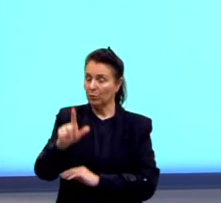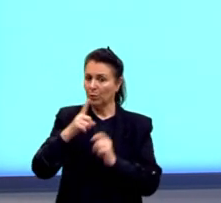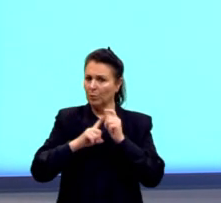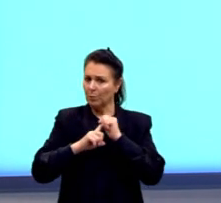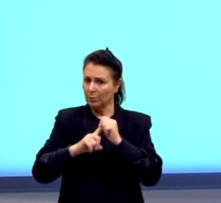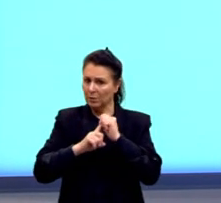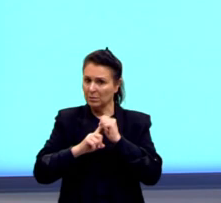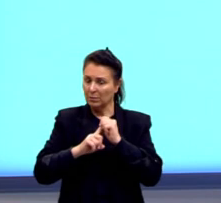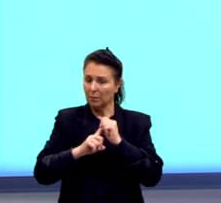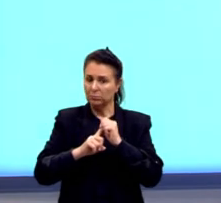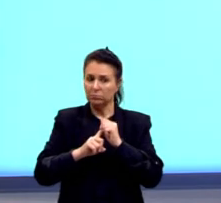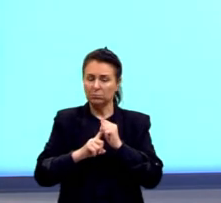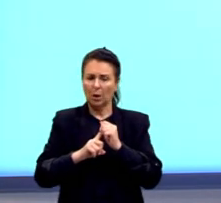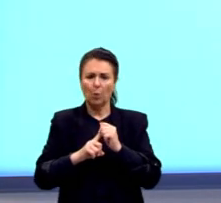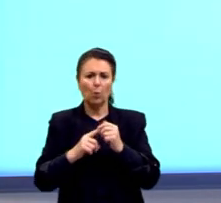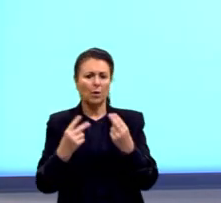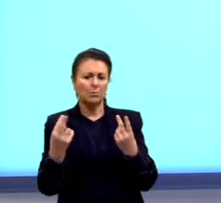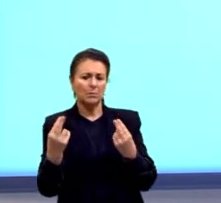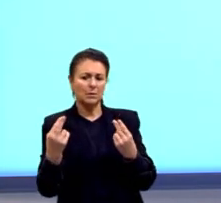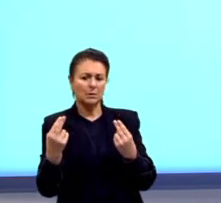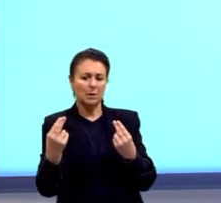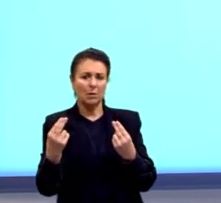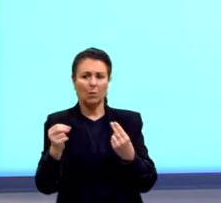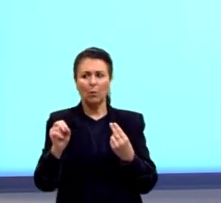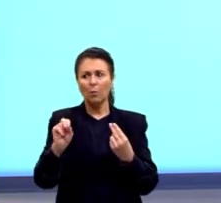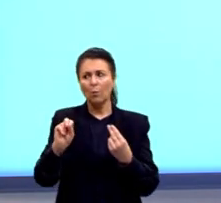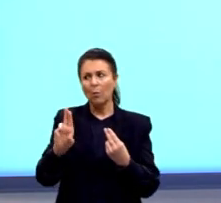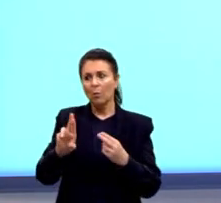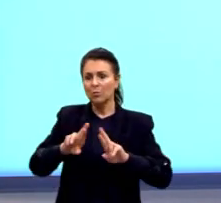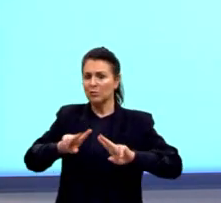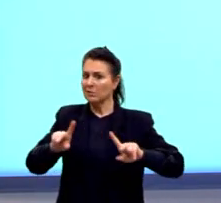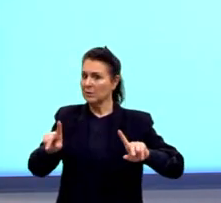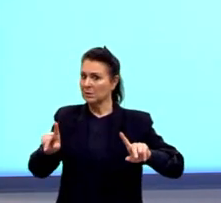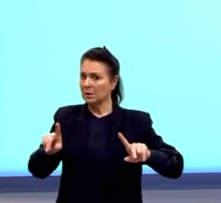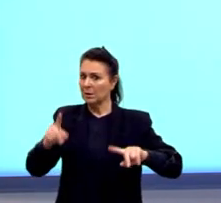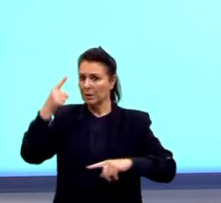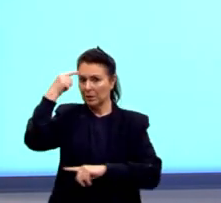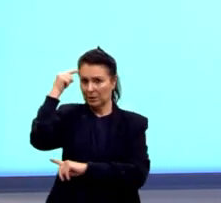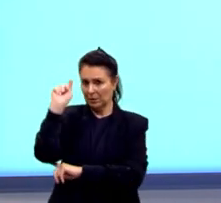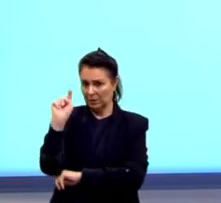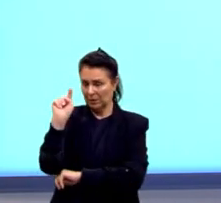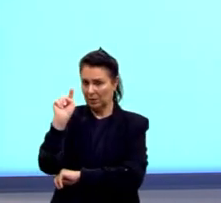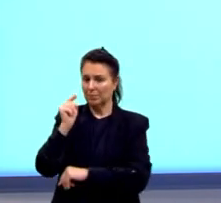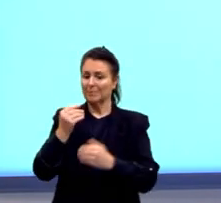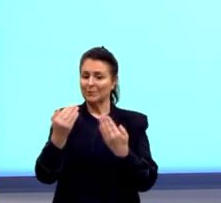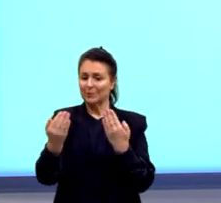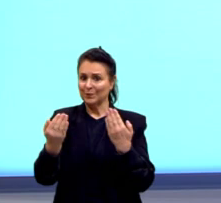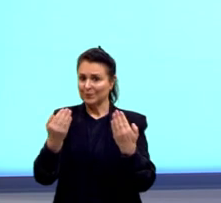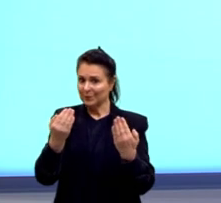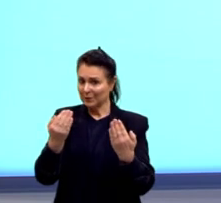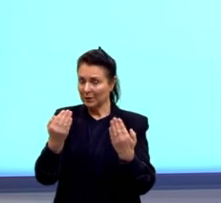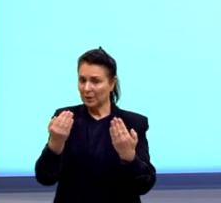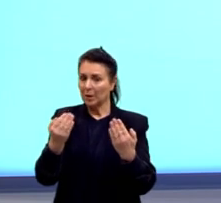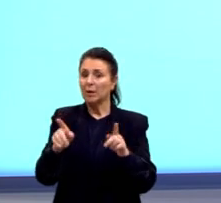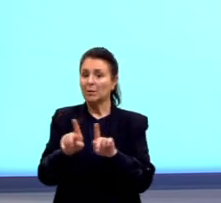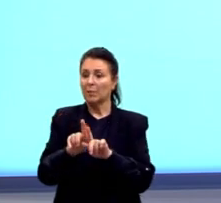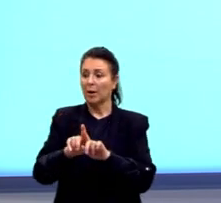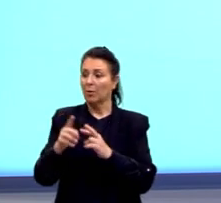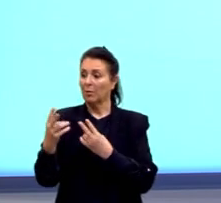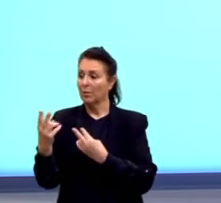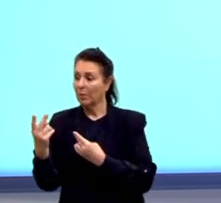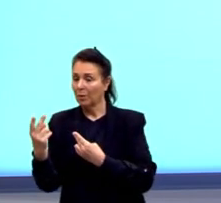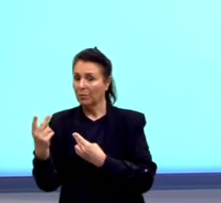ou as semelhanças ou as diferenças entre elas né também podemos trazer semelhanças e